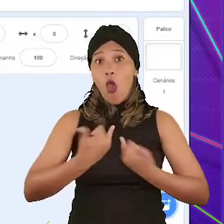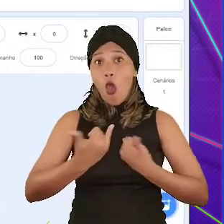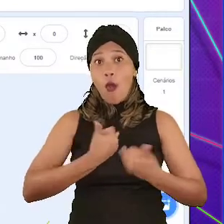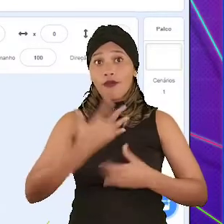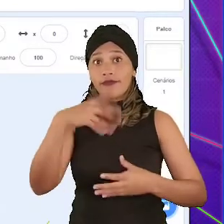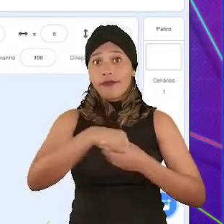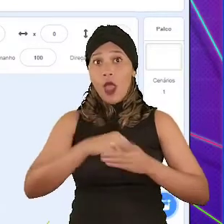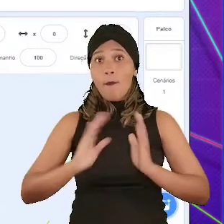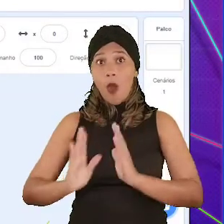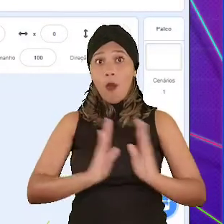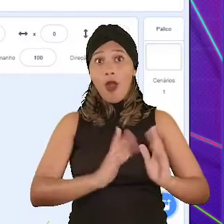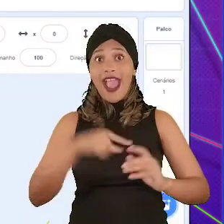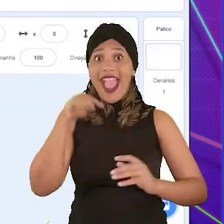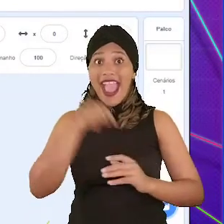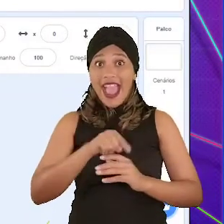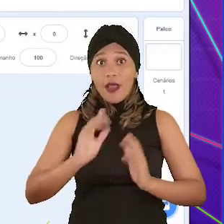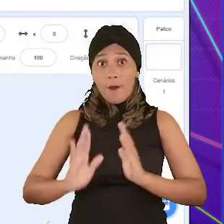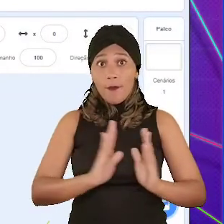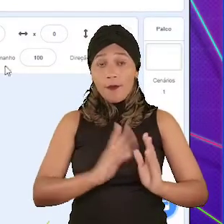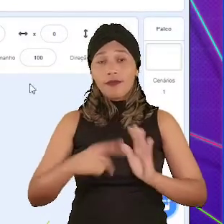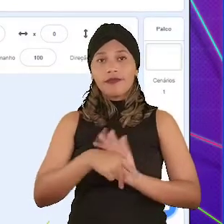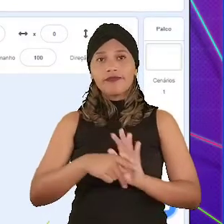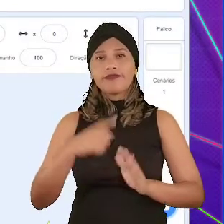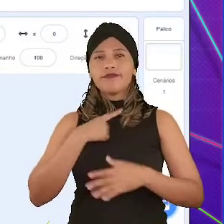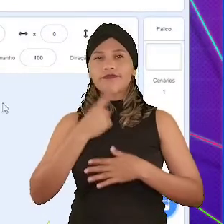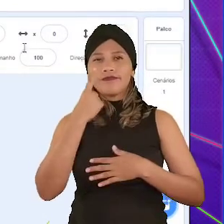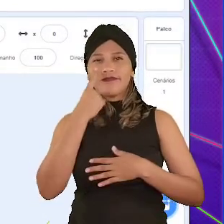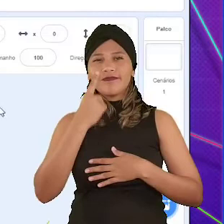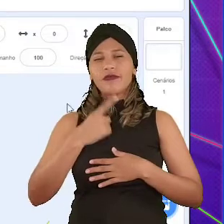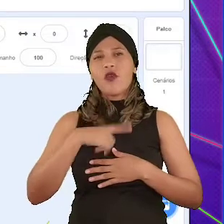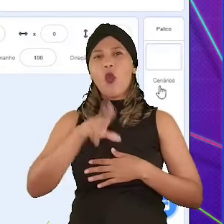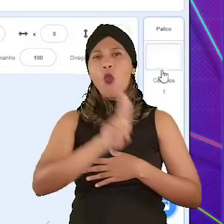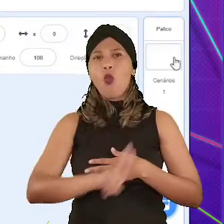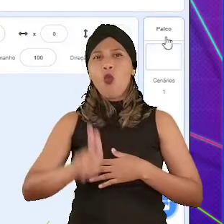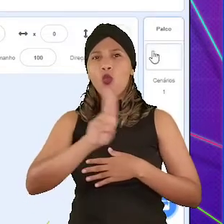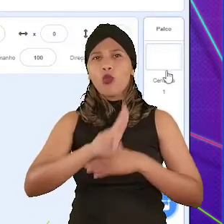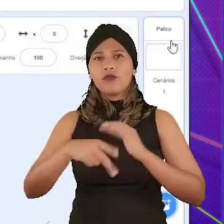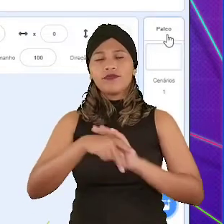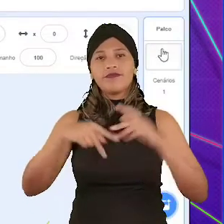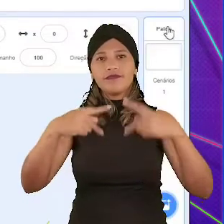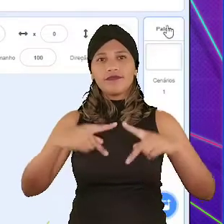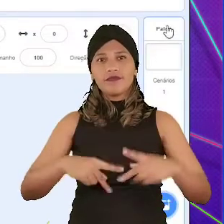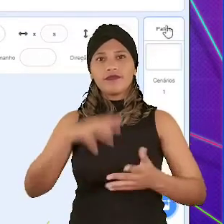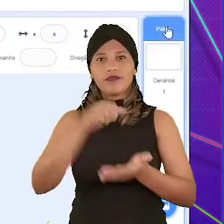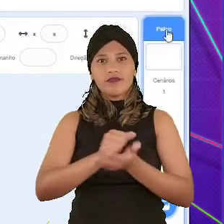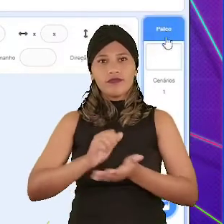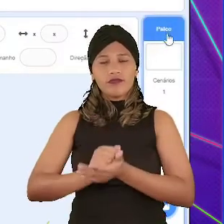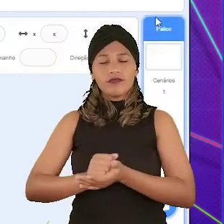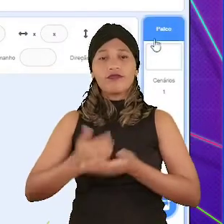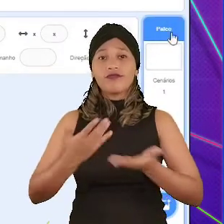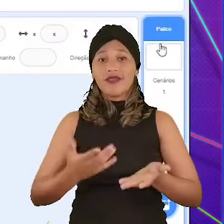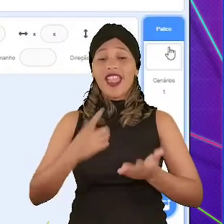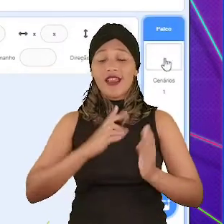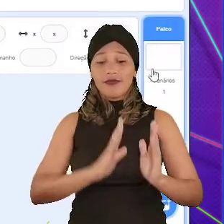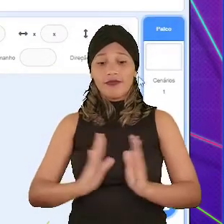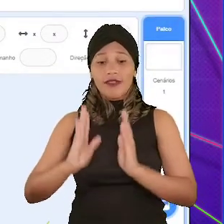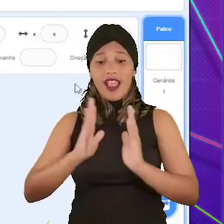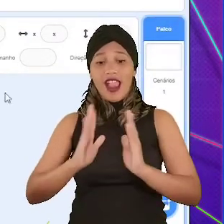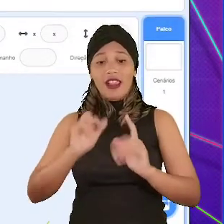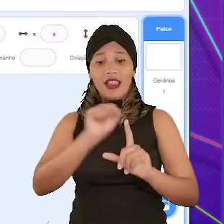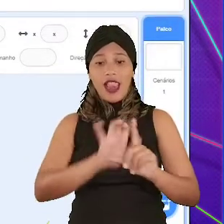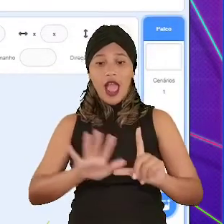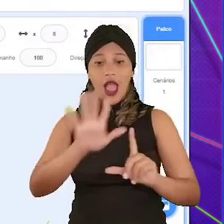pedacinhos de informações dentro dos blocos esses blocos que a gente tá vendo vão ser o que a gente vai usar para programar aqui no Scratch